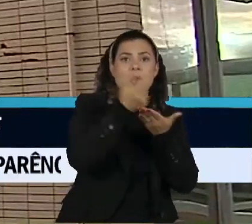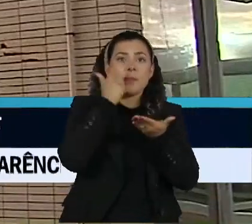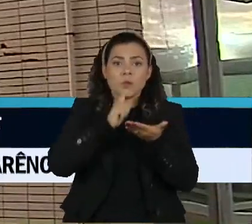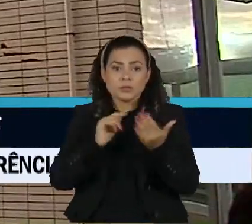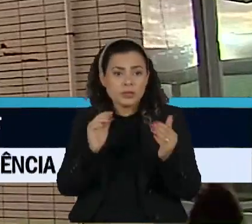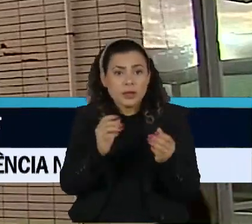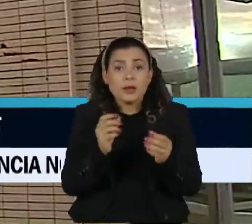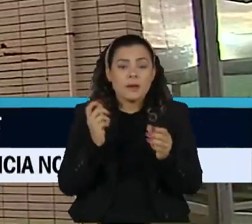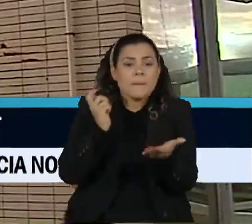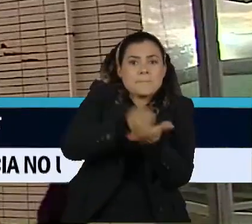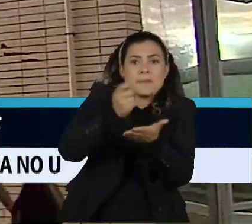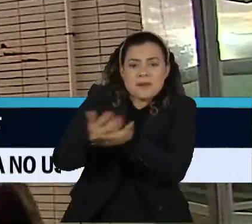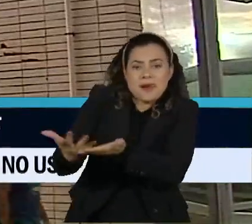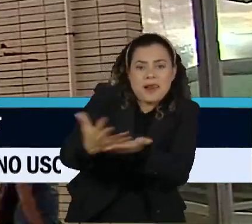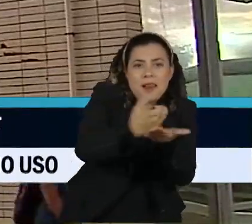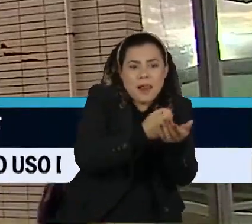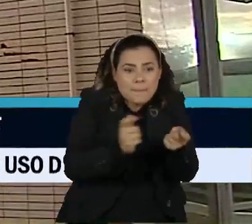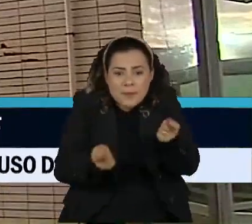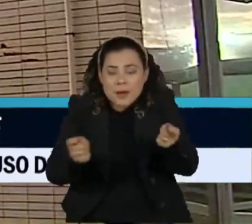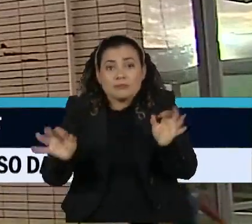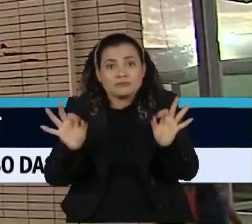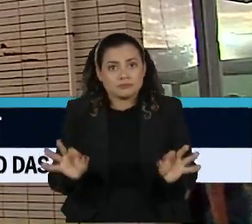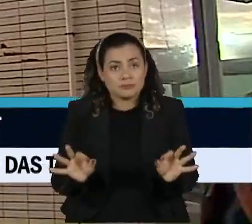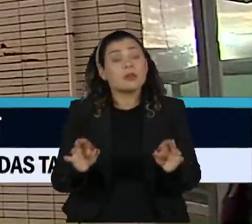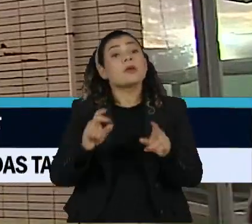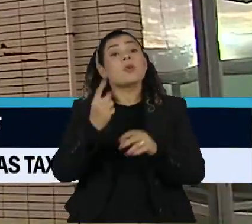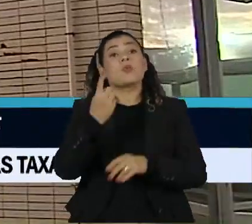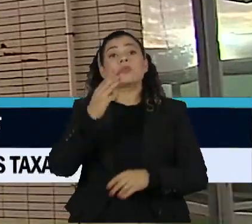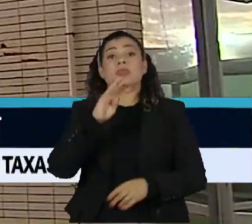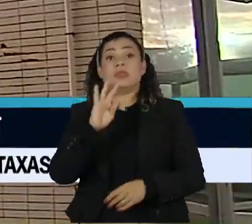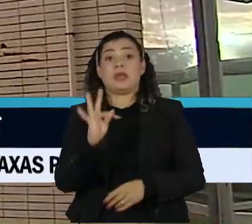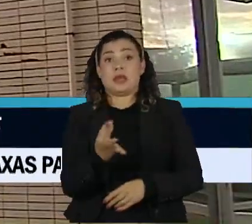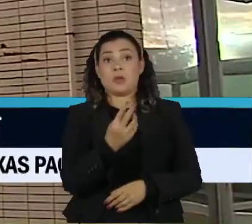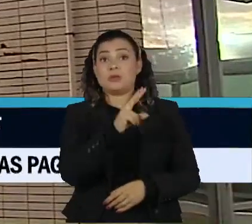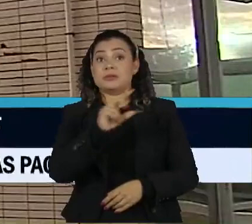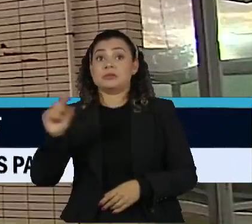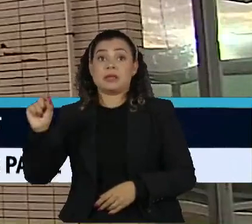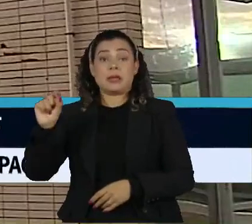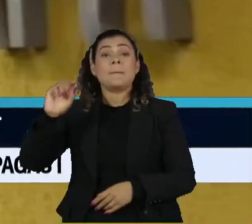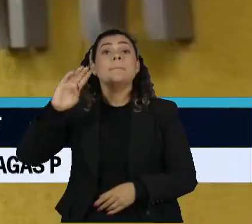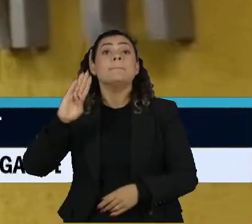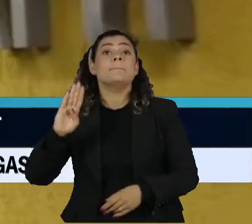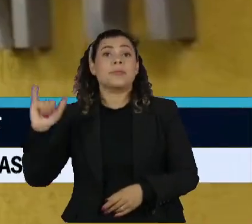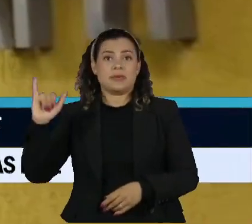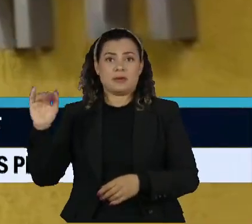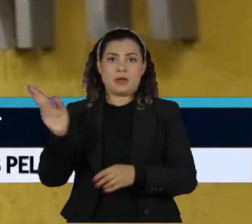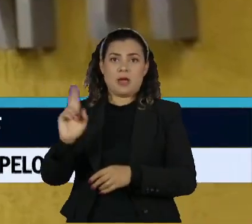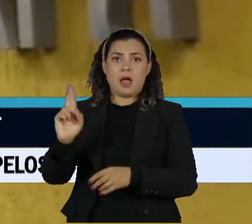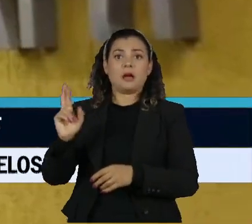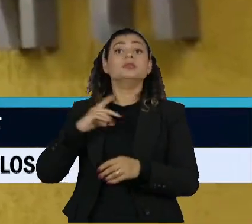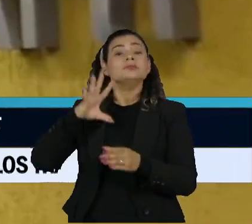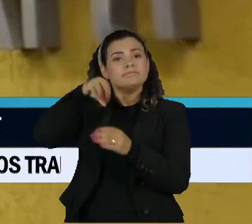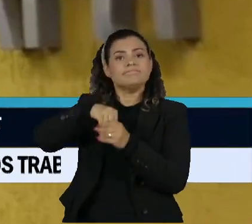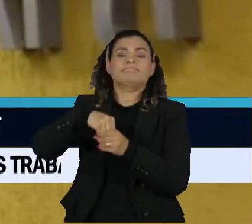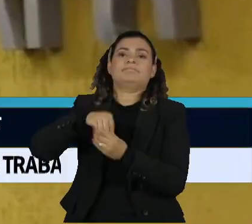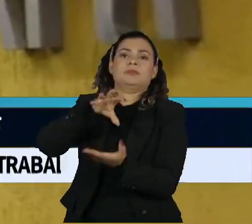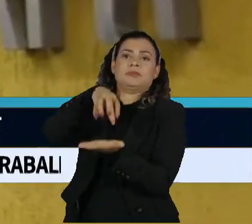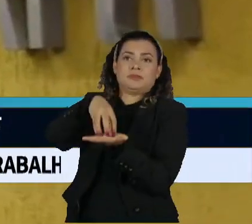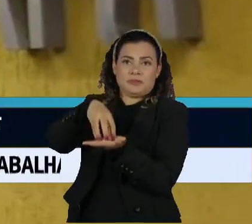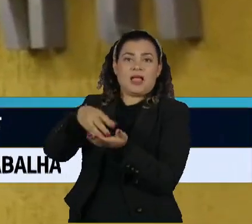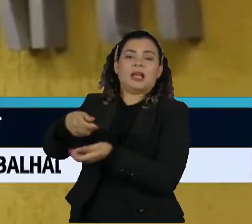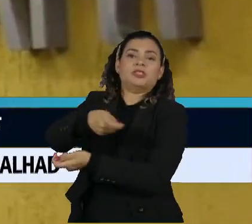com o Ministério da Fazenda, mais de 1 trilhão e 100 bilhões de reais estão em discussão no CARF, o